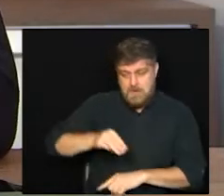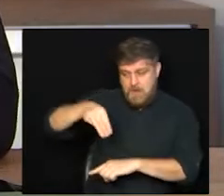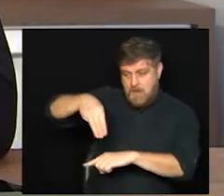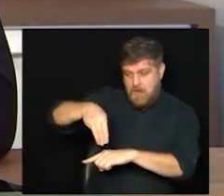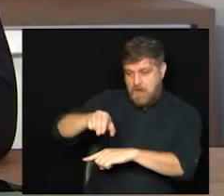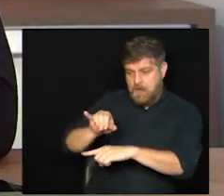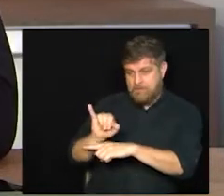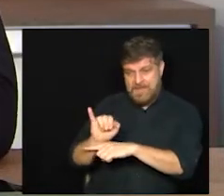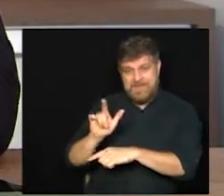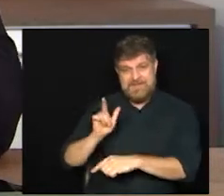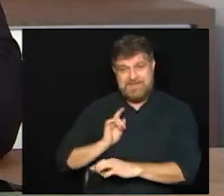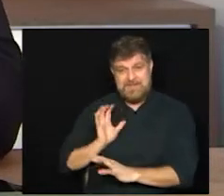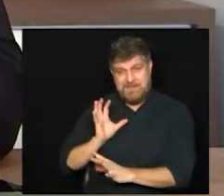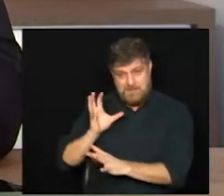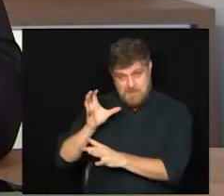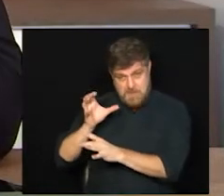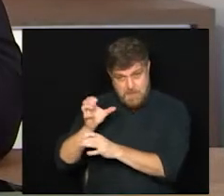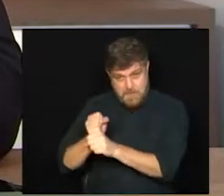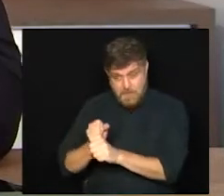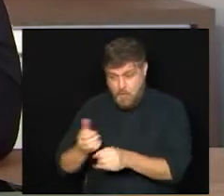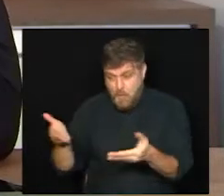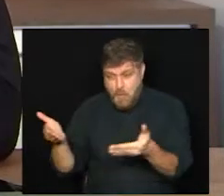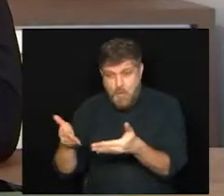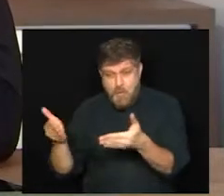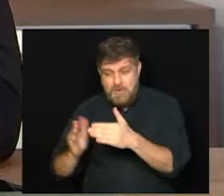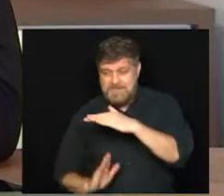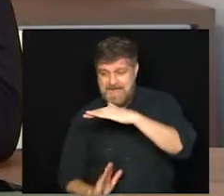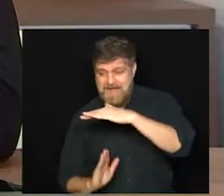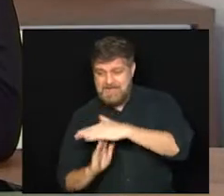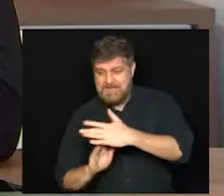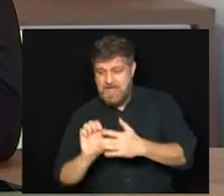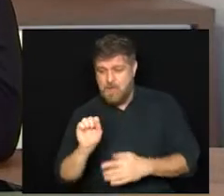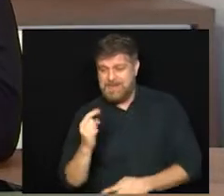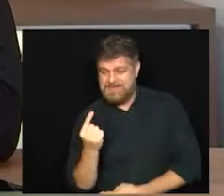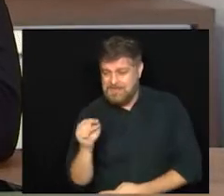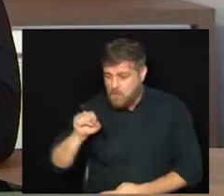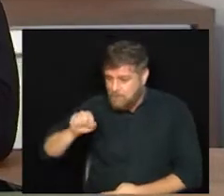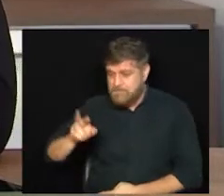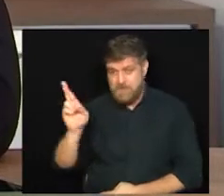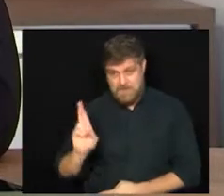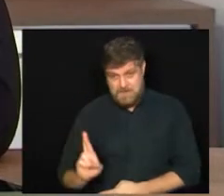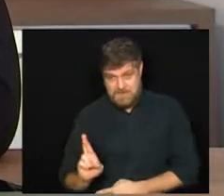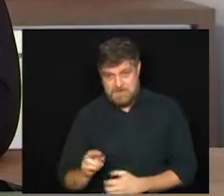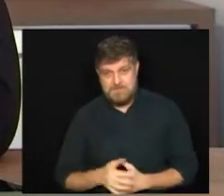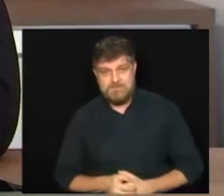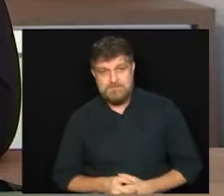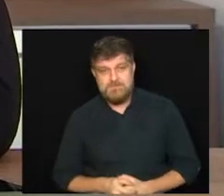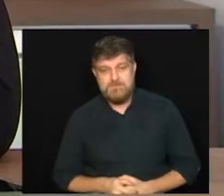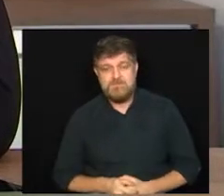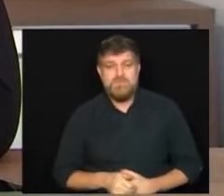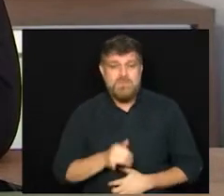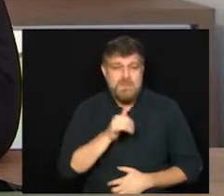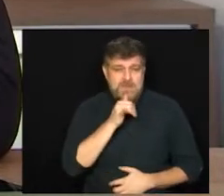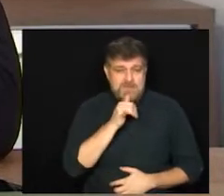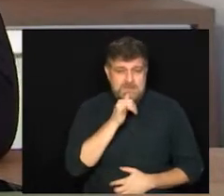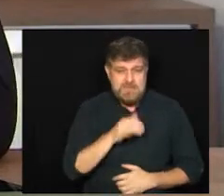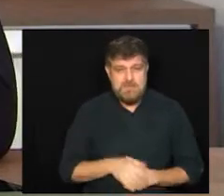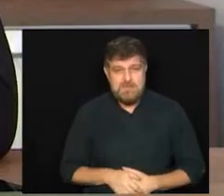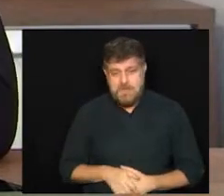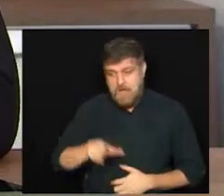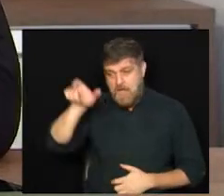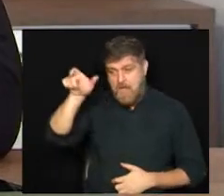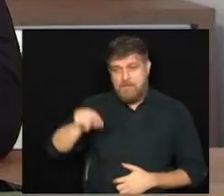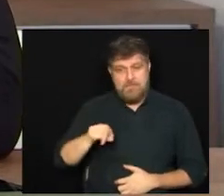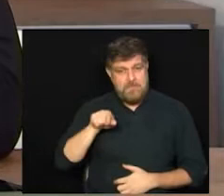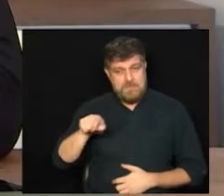pode ter um rendimento hoje, né, de até R$ 81.000 no ano, né? Então, vamos supor, se ele não